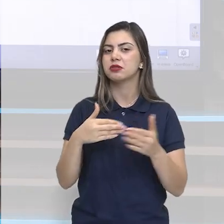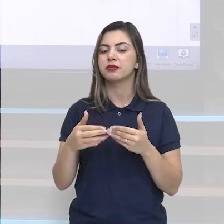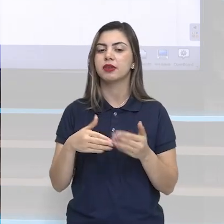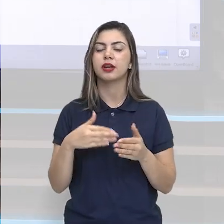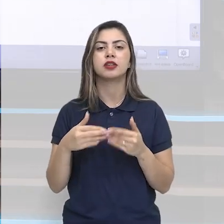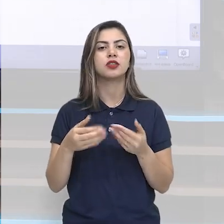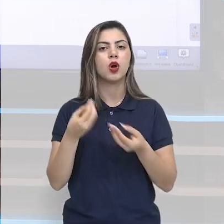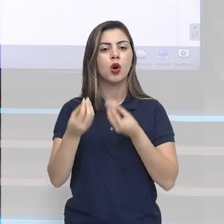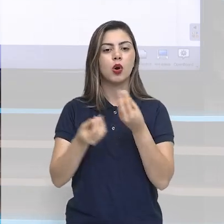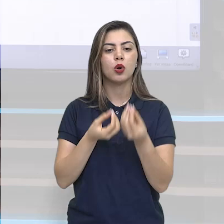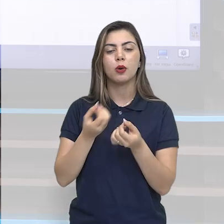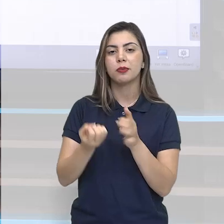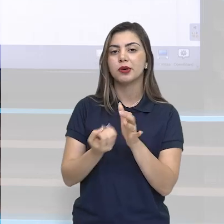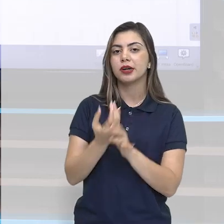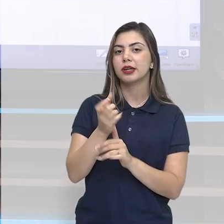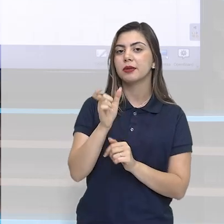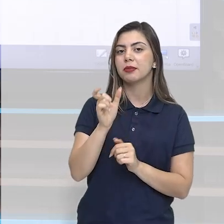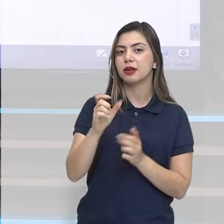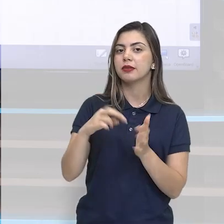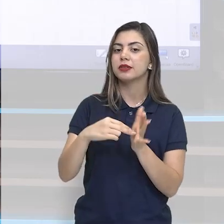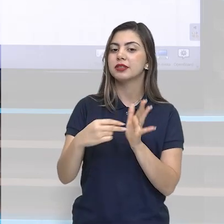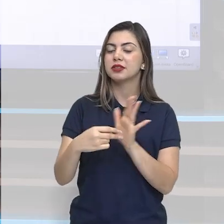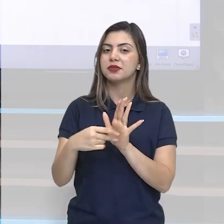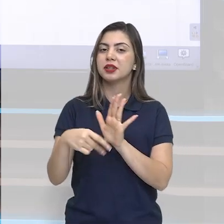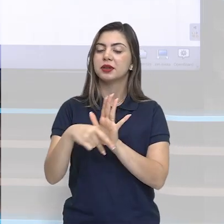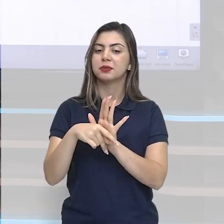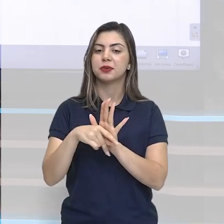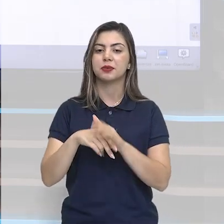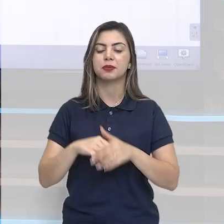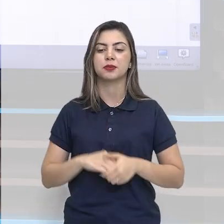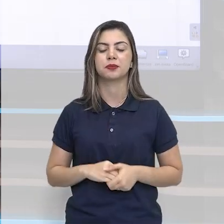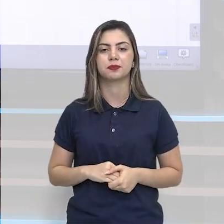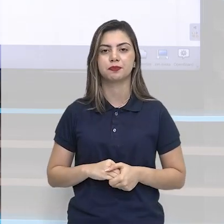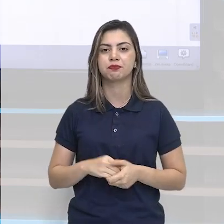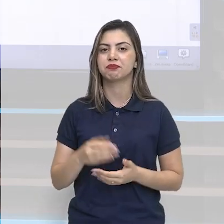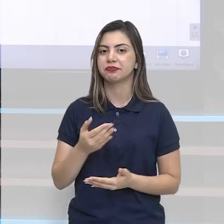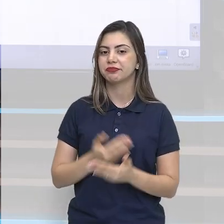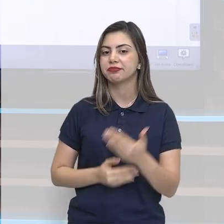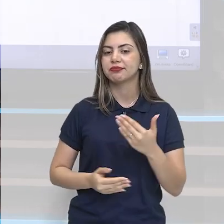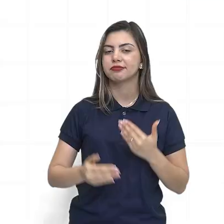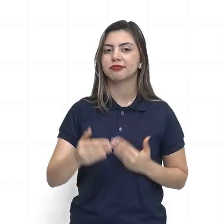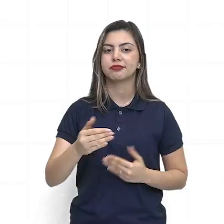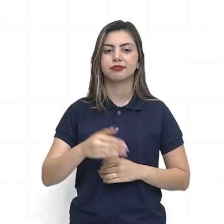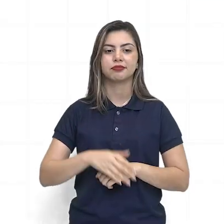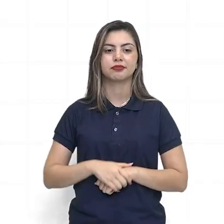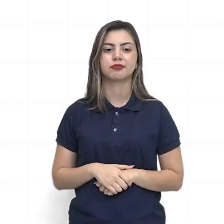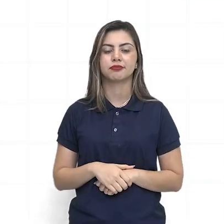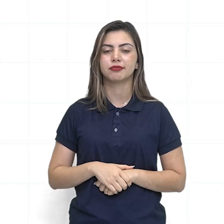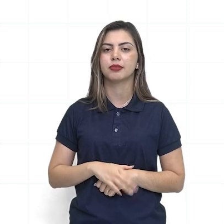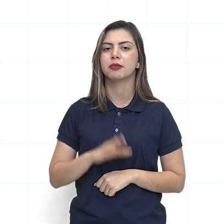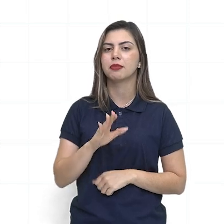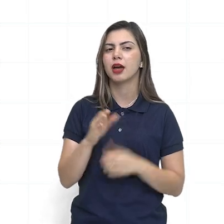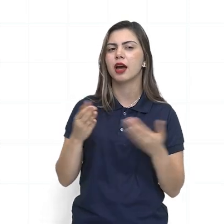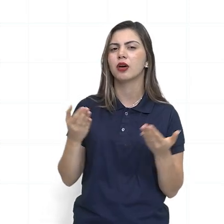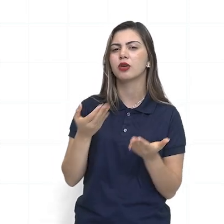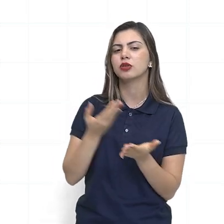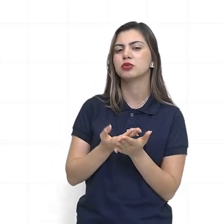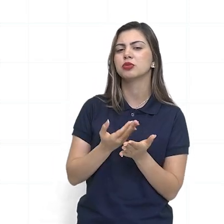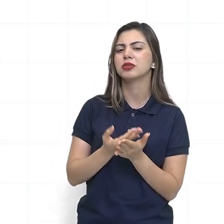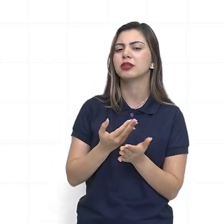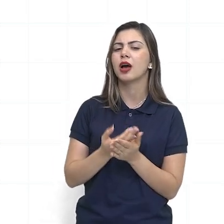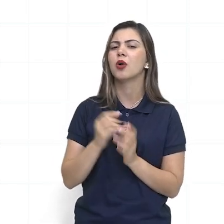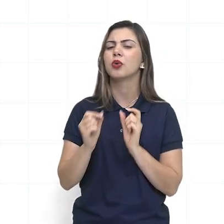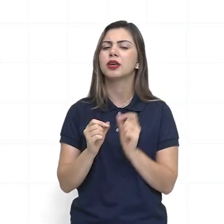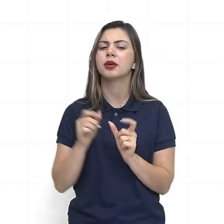funcionamento dessas palavras e seus significados. Seguindo, então, nós vamos entender o que é um